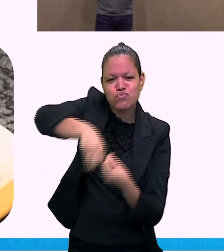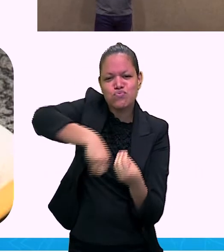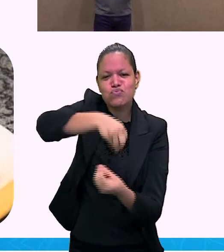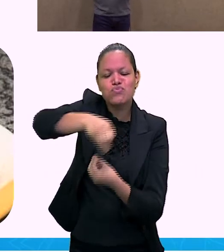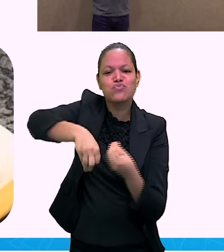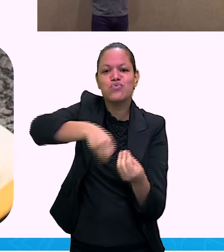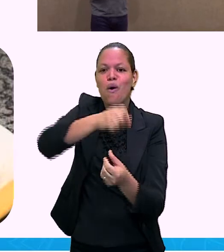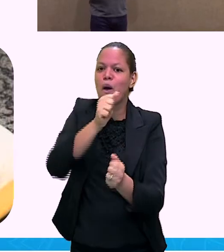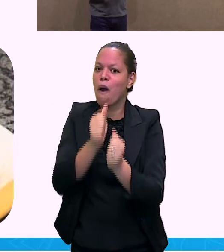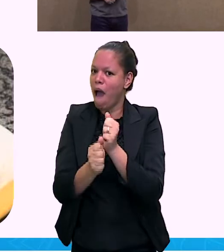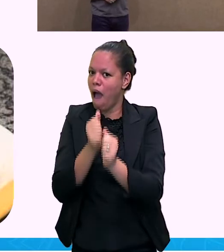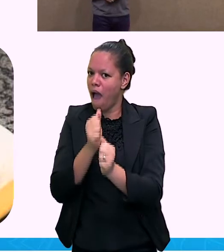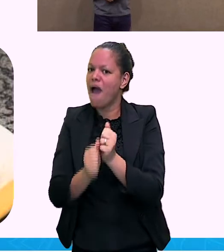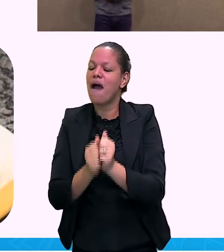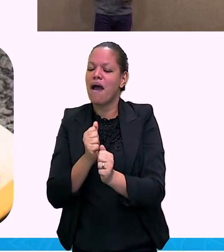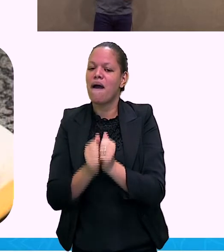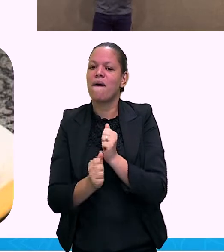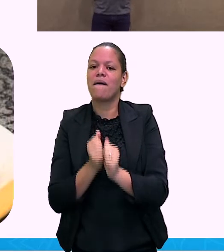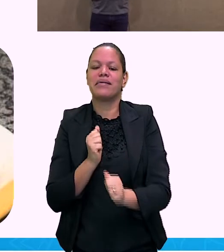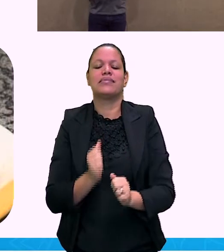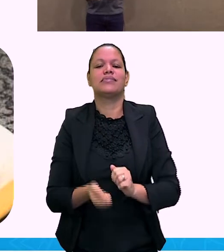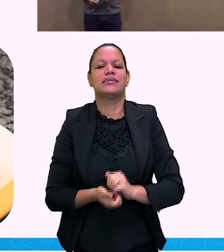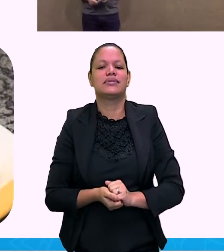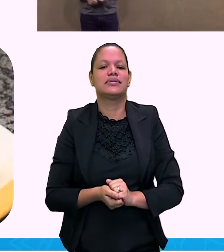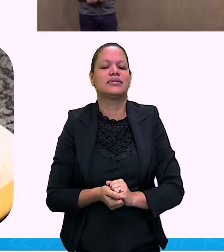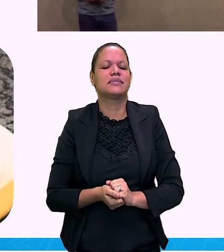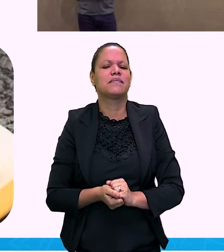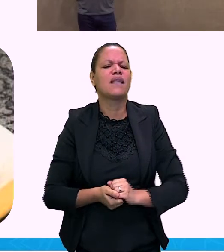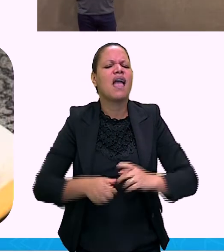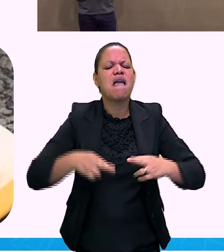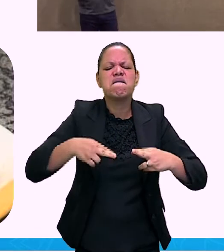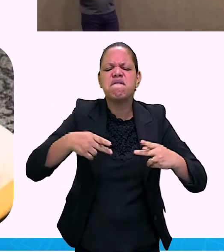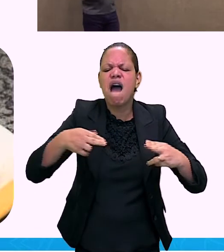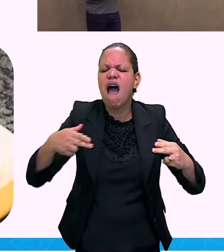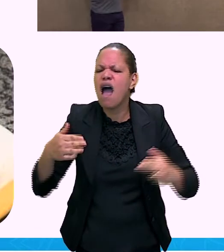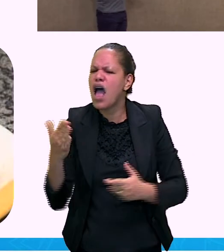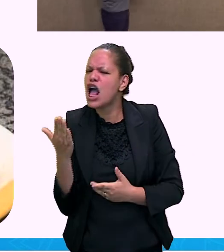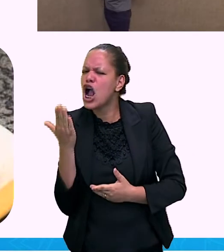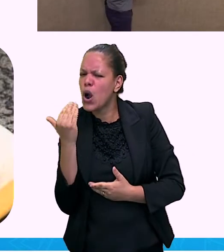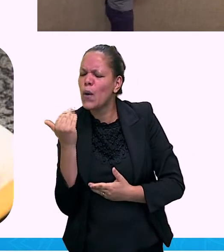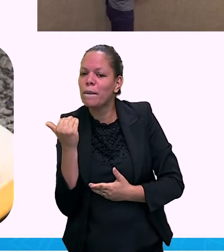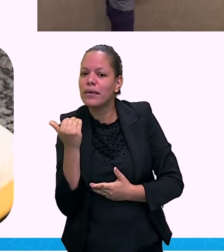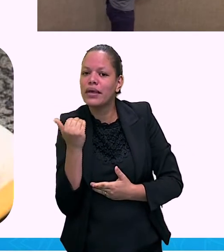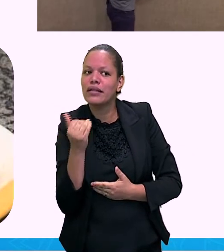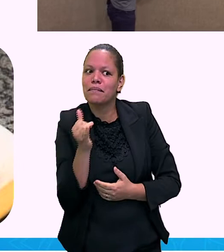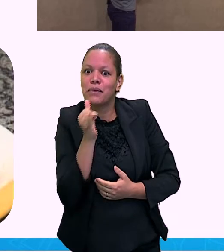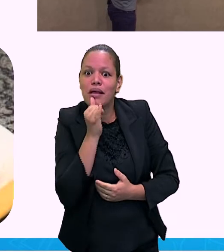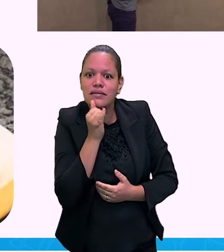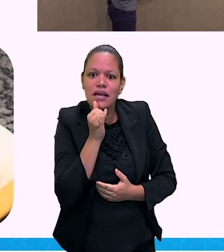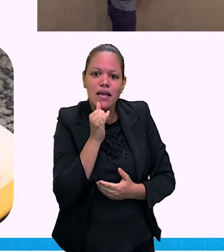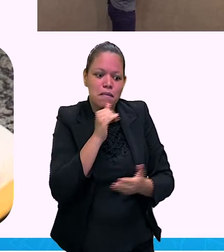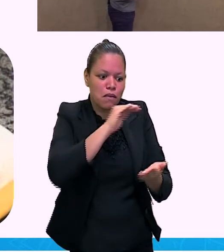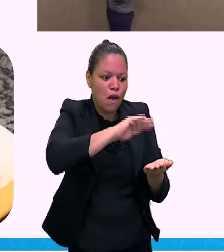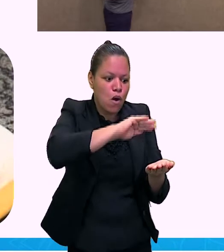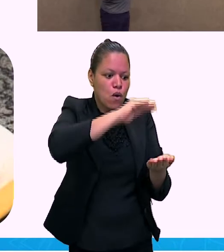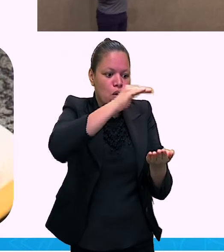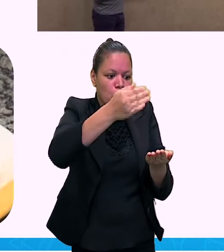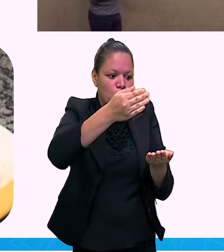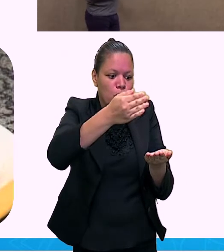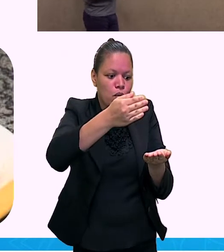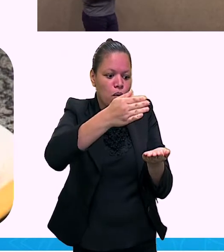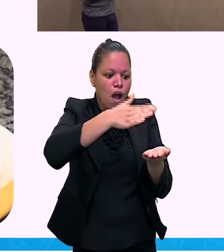então chamam arroz carreteiro. O empadão goiano, o angu, também bastante conhecido na nossa região,